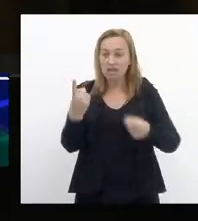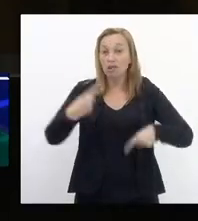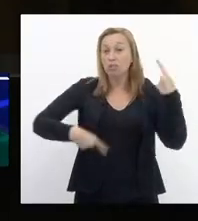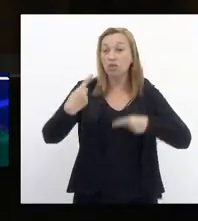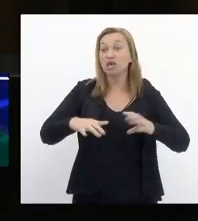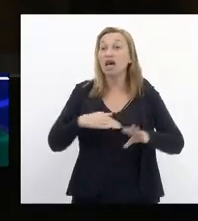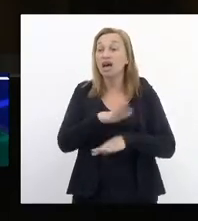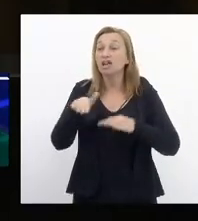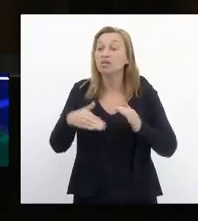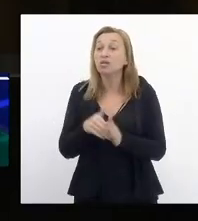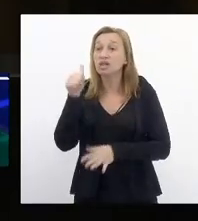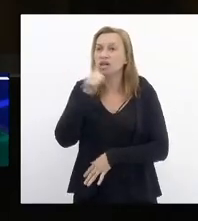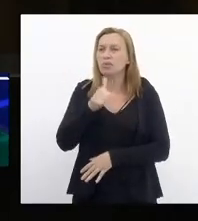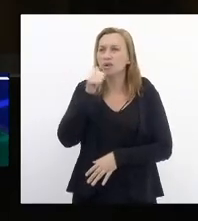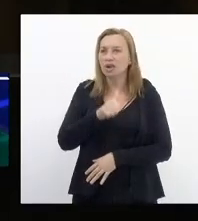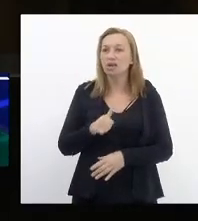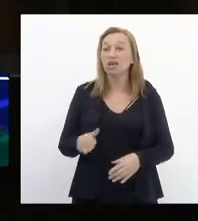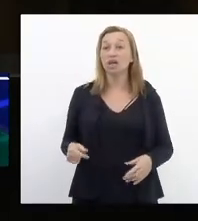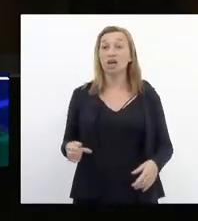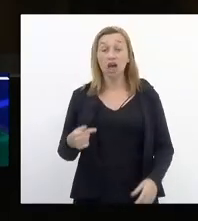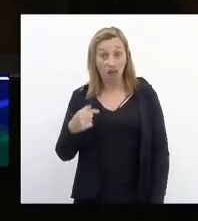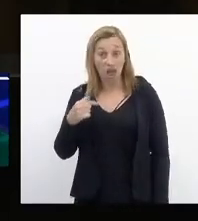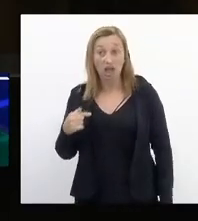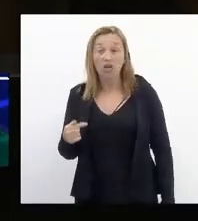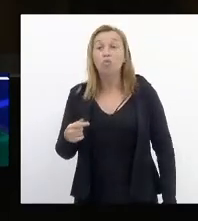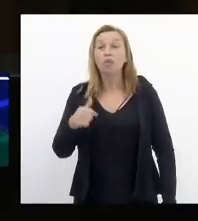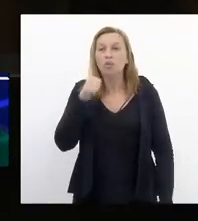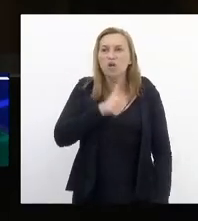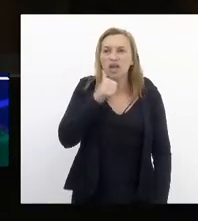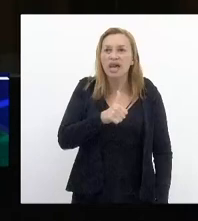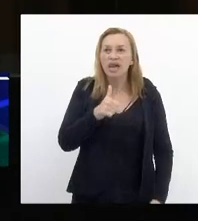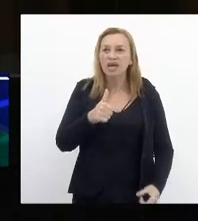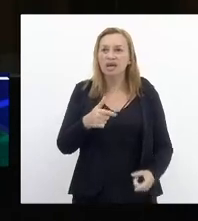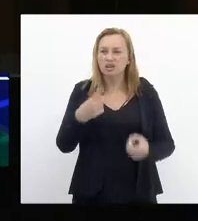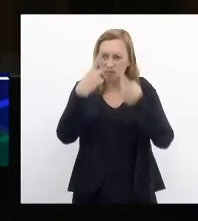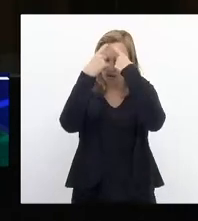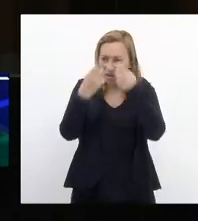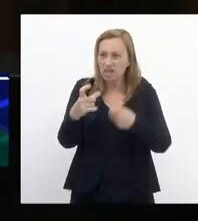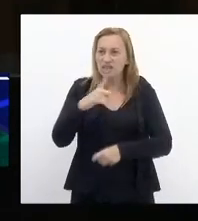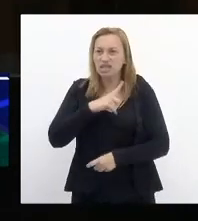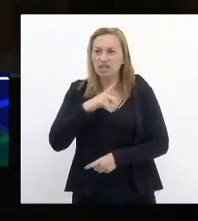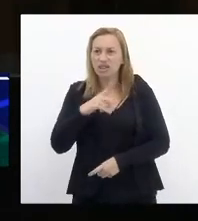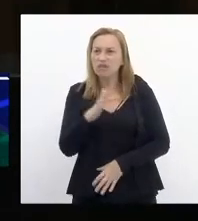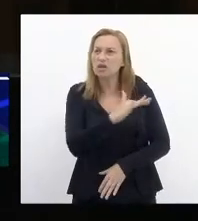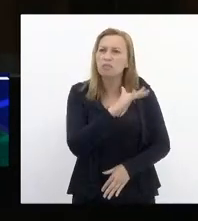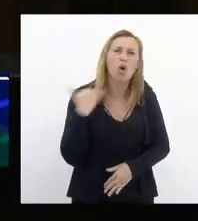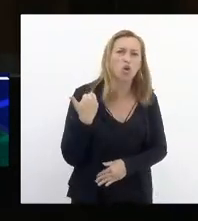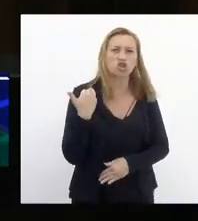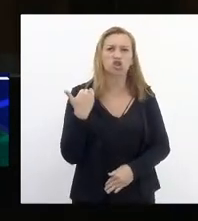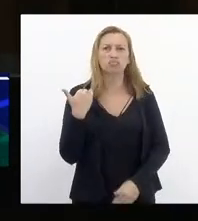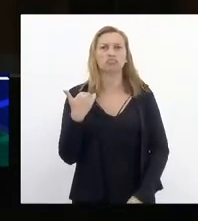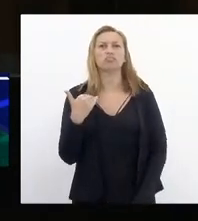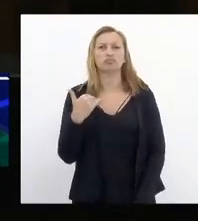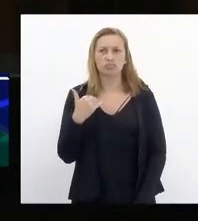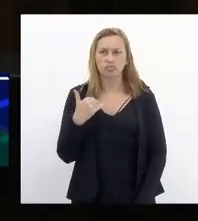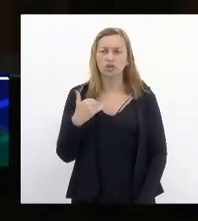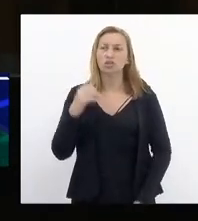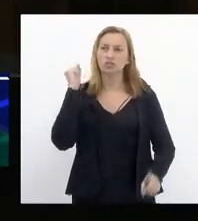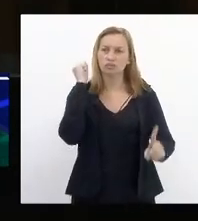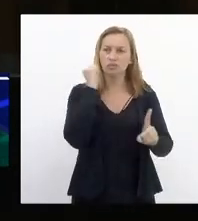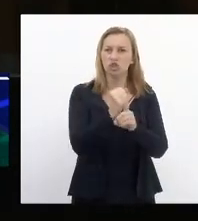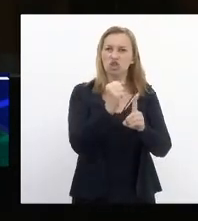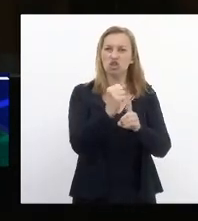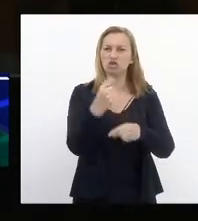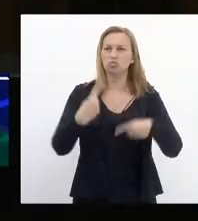mulheres, inclusive uma mulher que foi violentada e que teve a sua vida ceifada num feminicídio